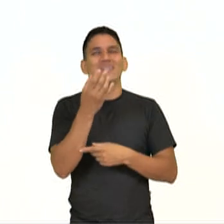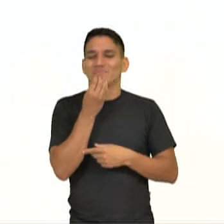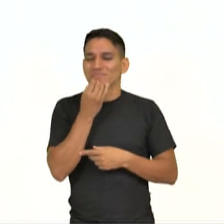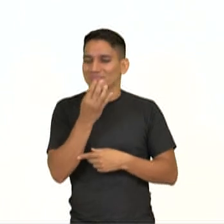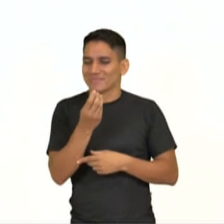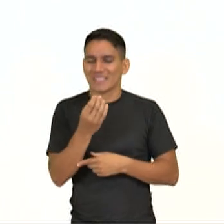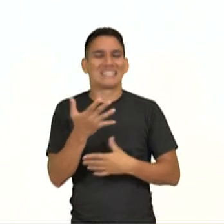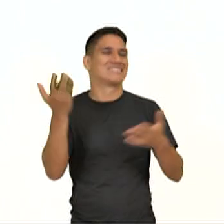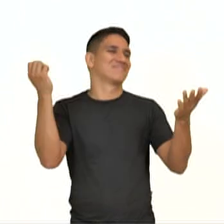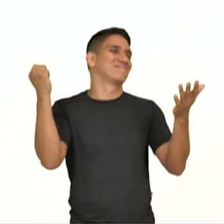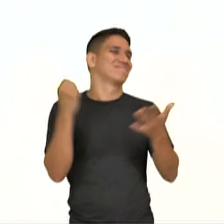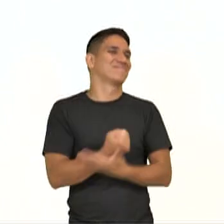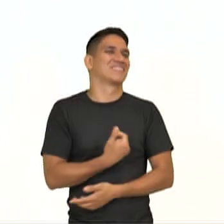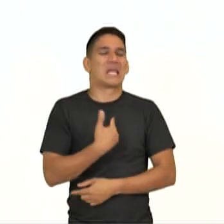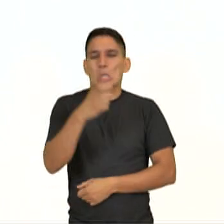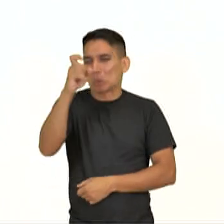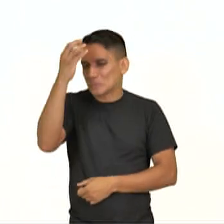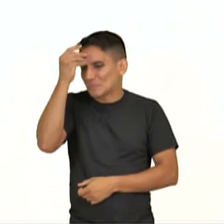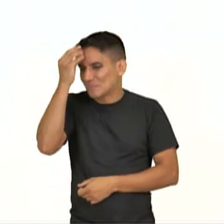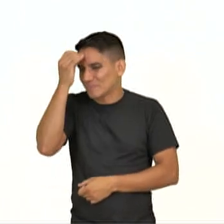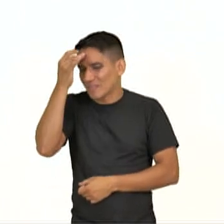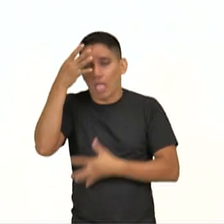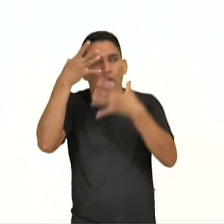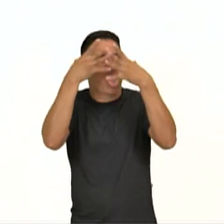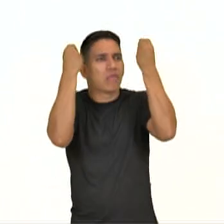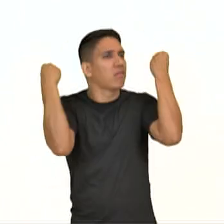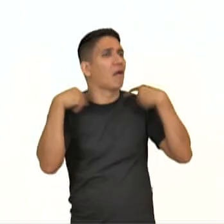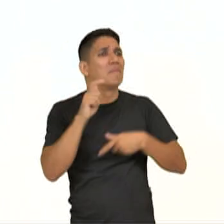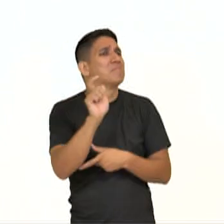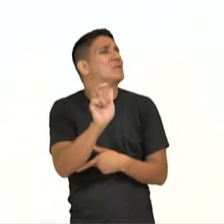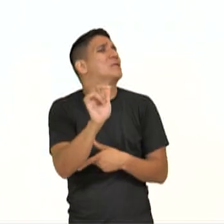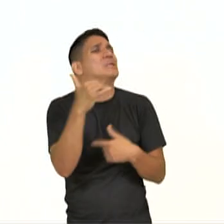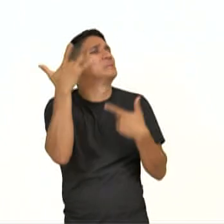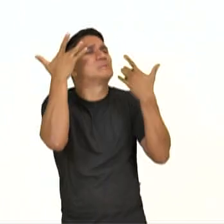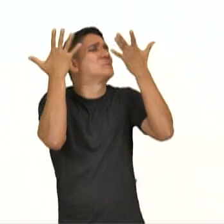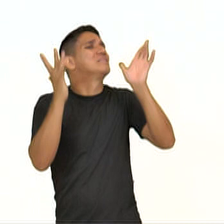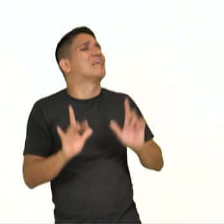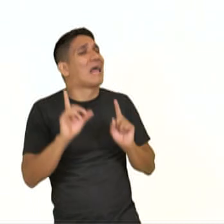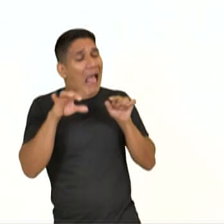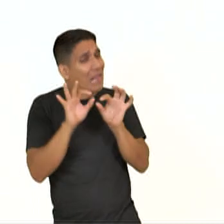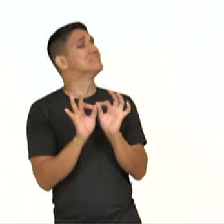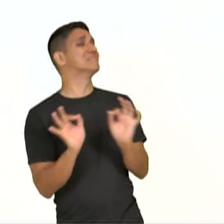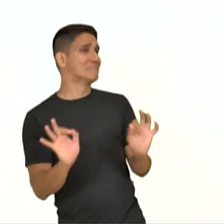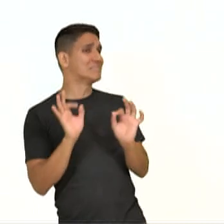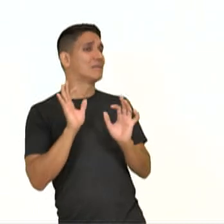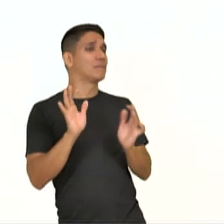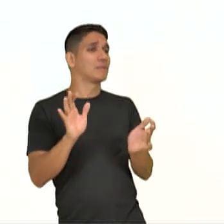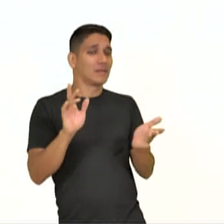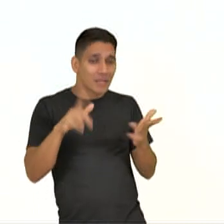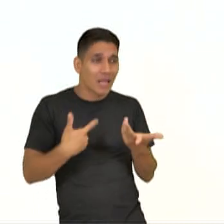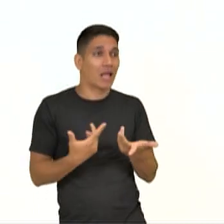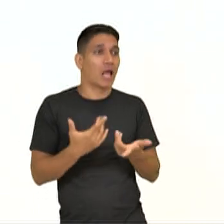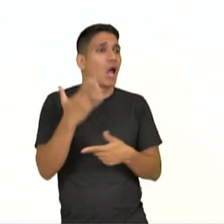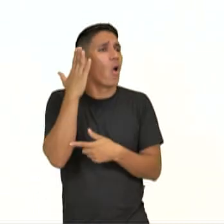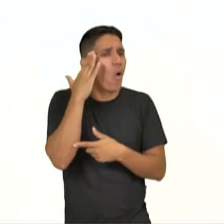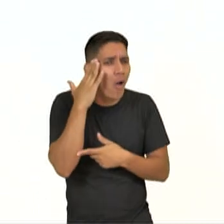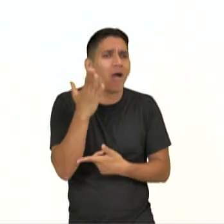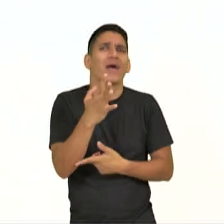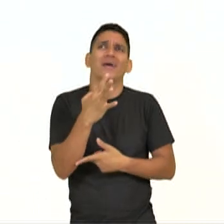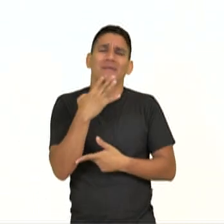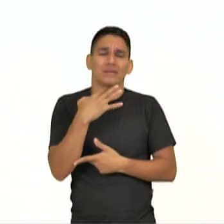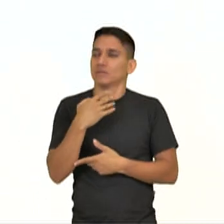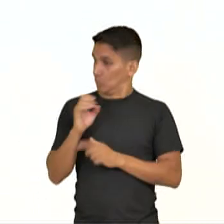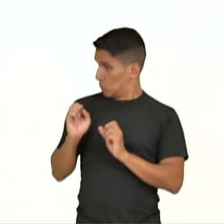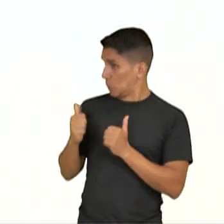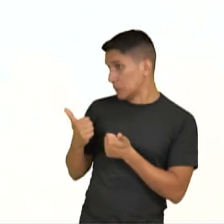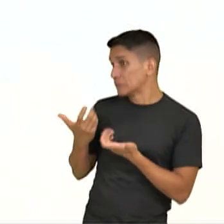Que cabeça minha. A palavra me escapou por completo. É uma coisa simples, conhecidíssima. Sim,